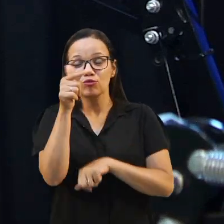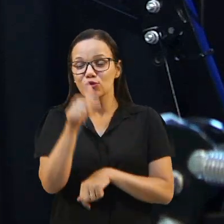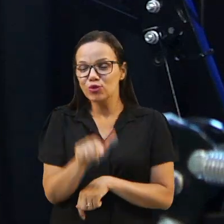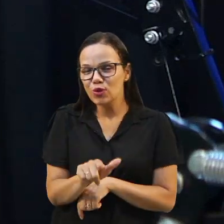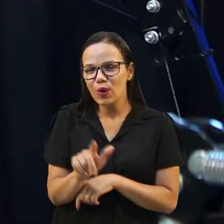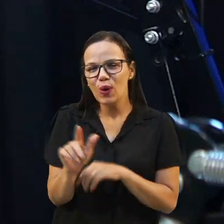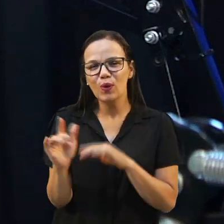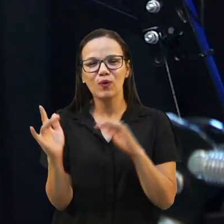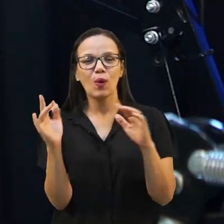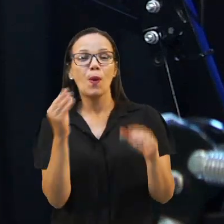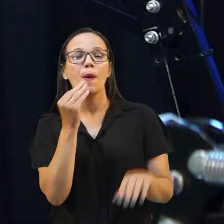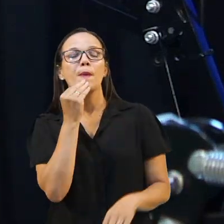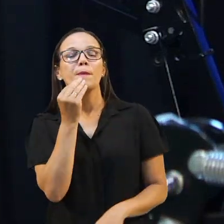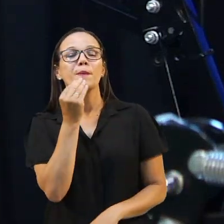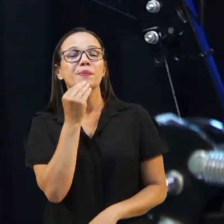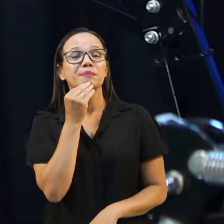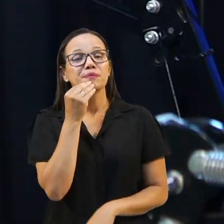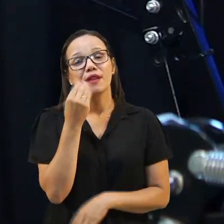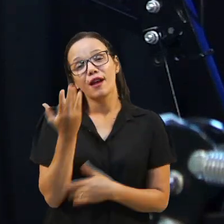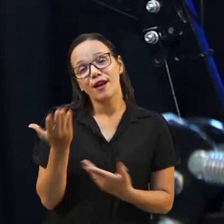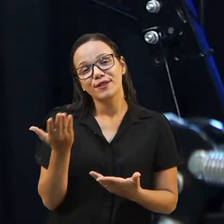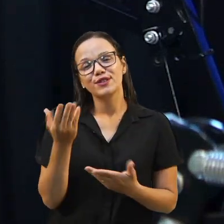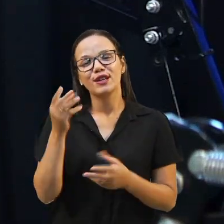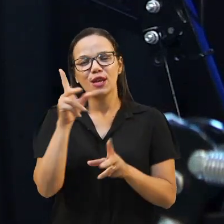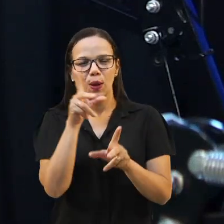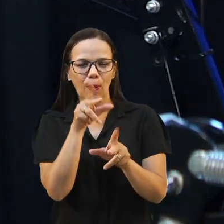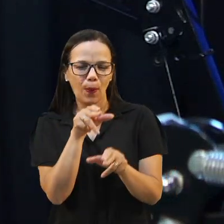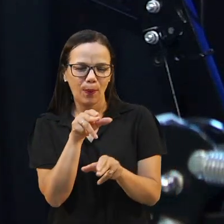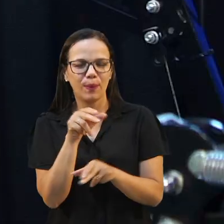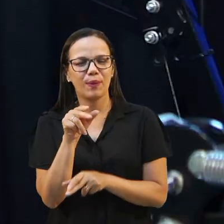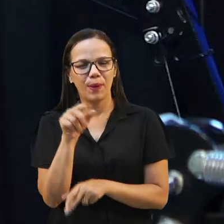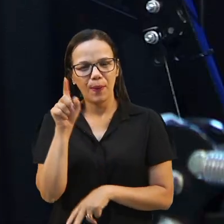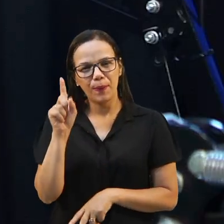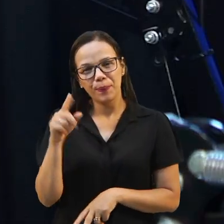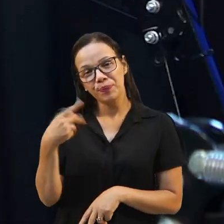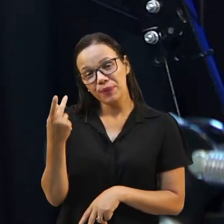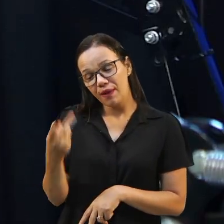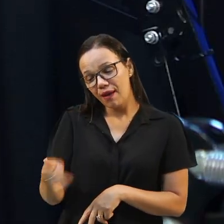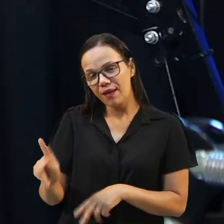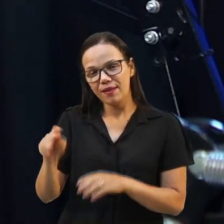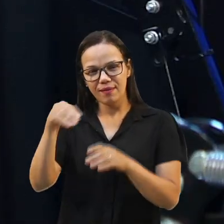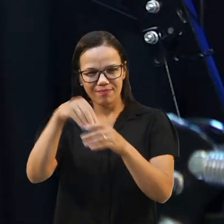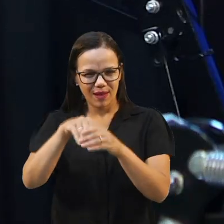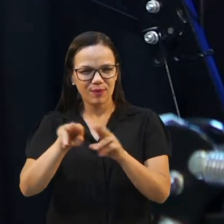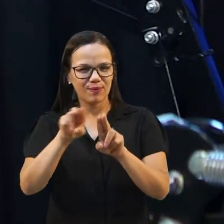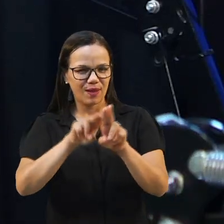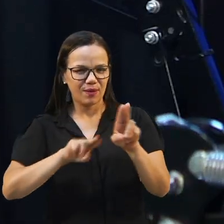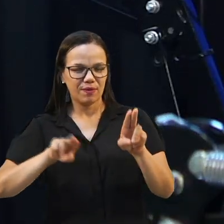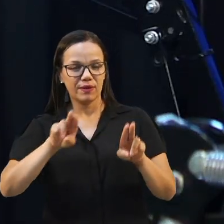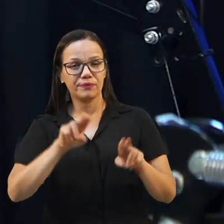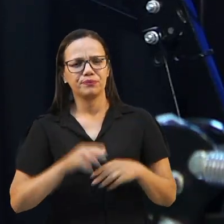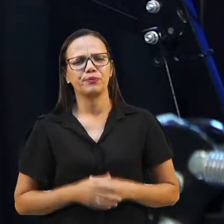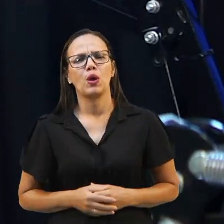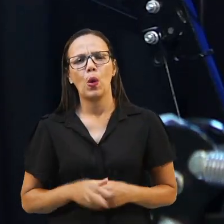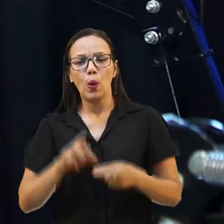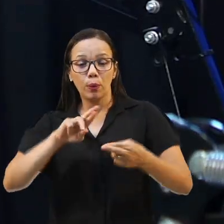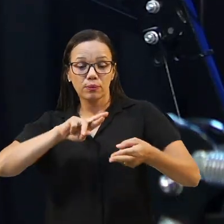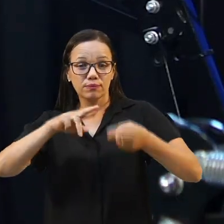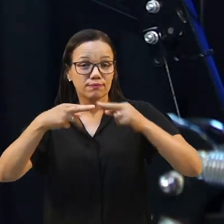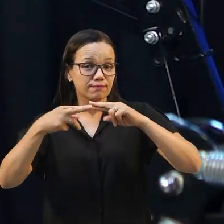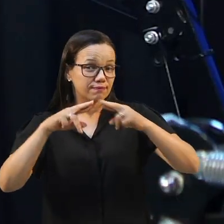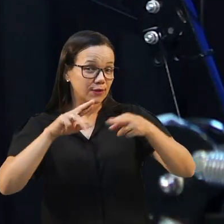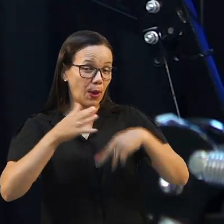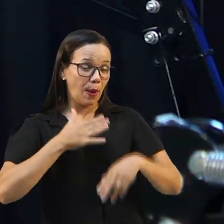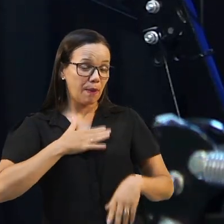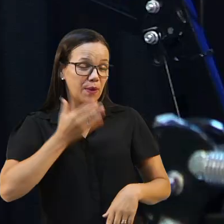alguma oportunidade como essa no interior da universidade. Com relação à